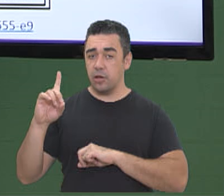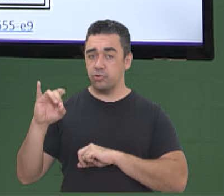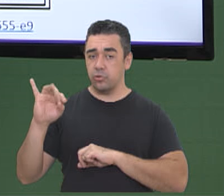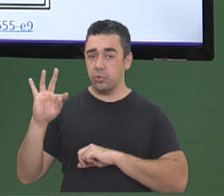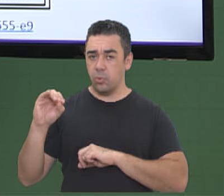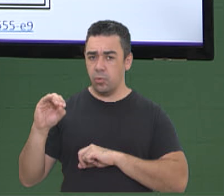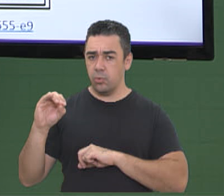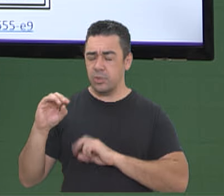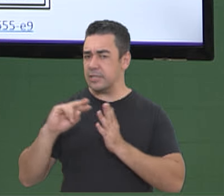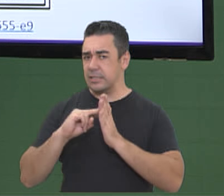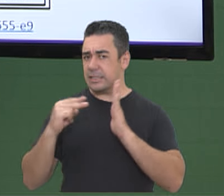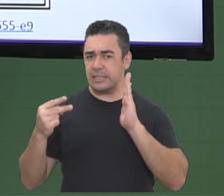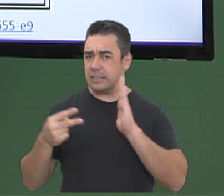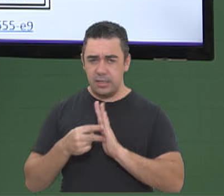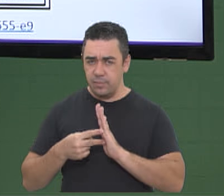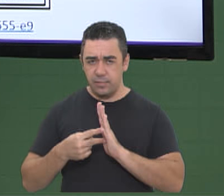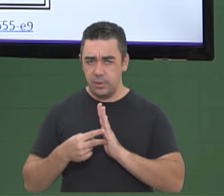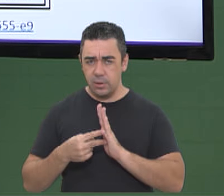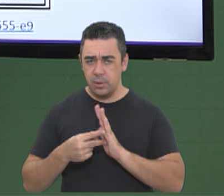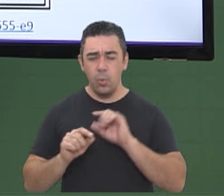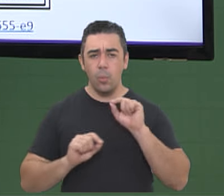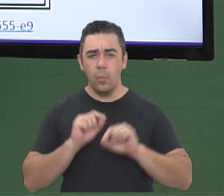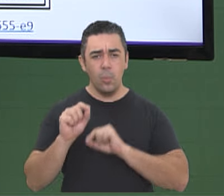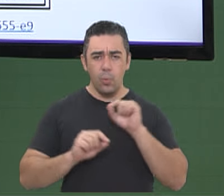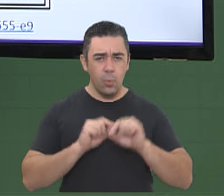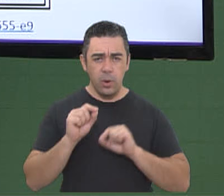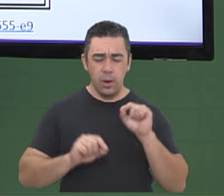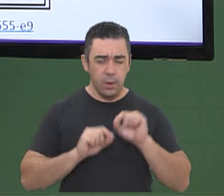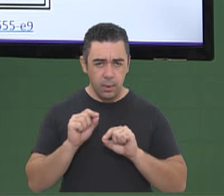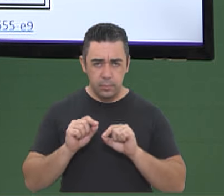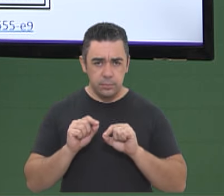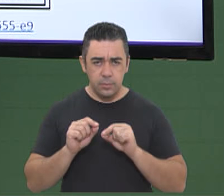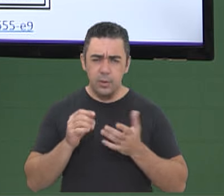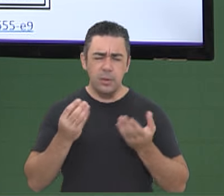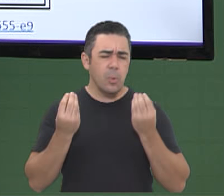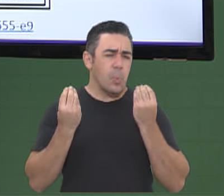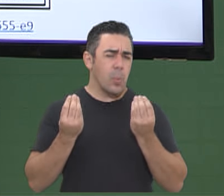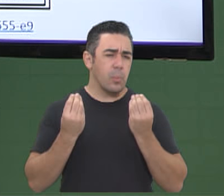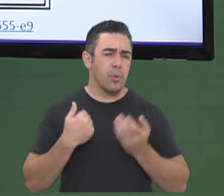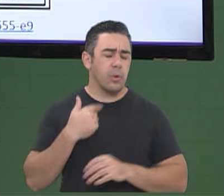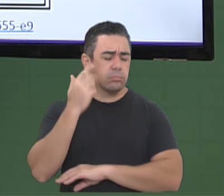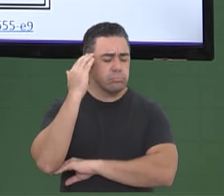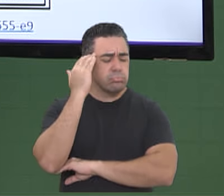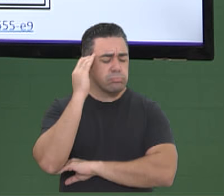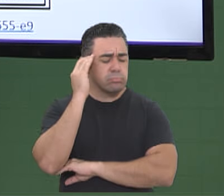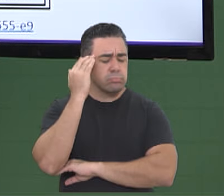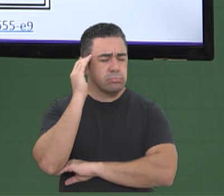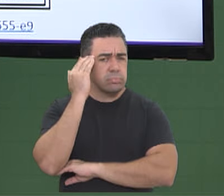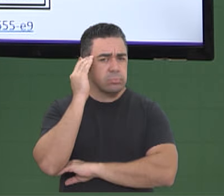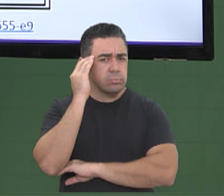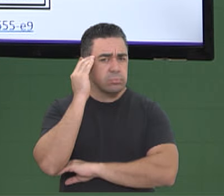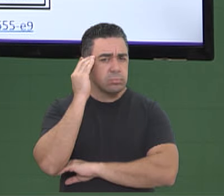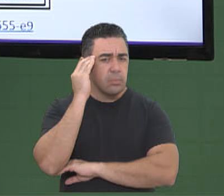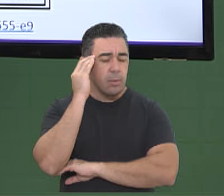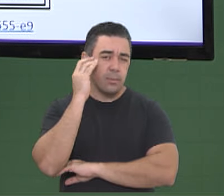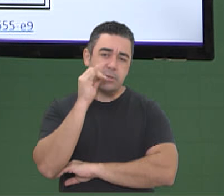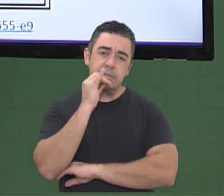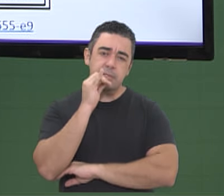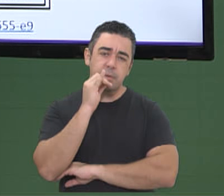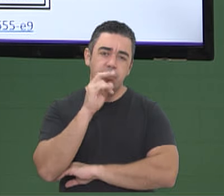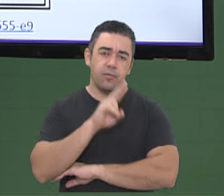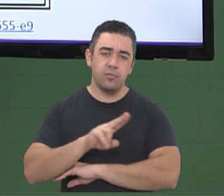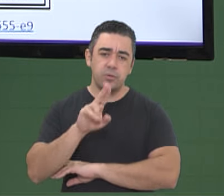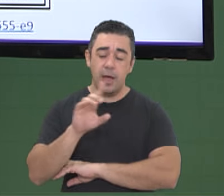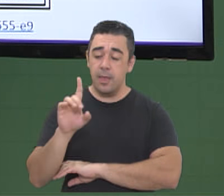das situações anteriores, como é que será que eu vou conseguir representar matematicamente